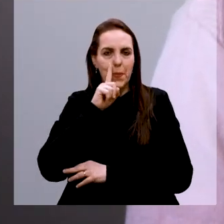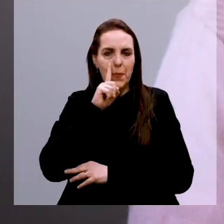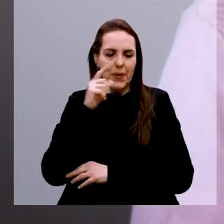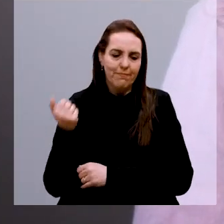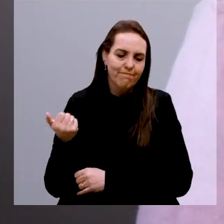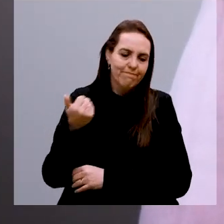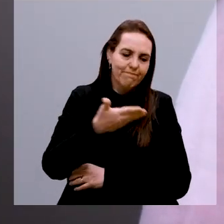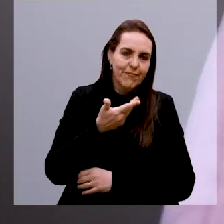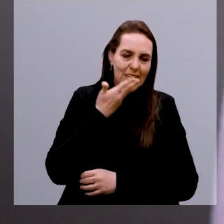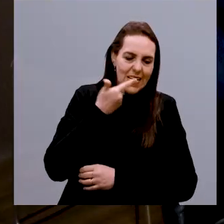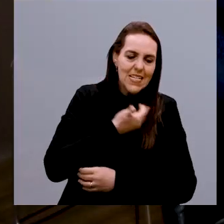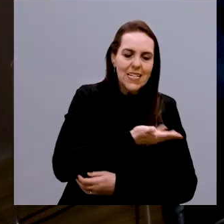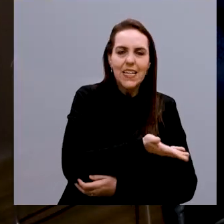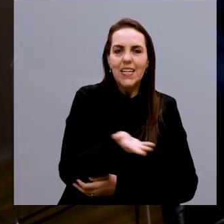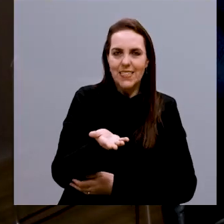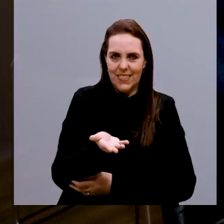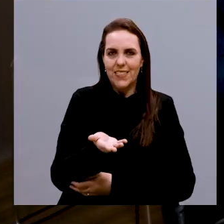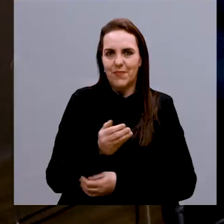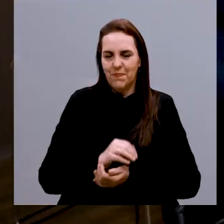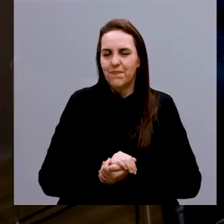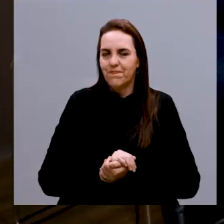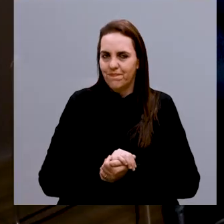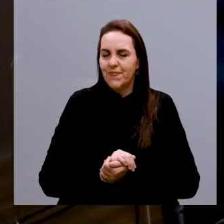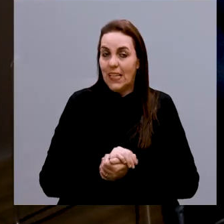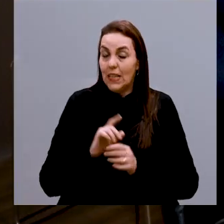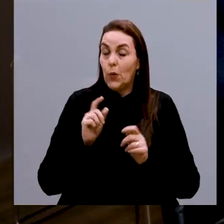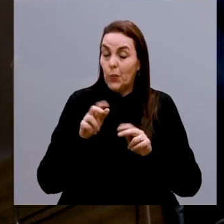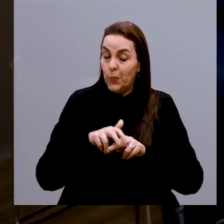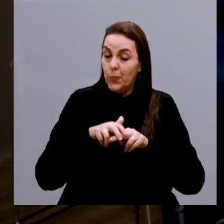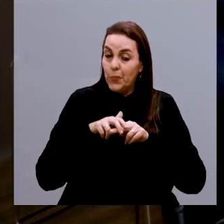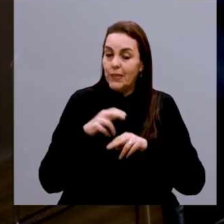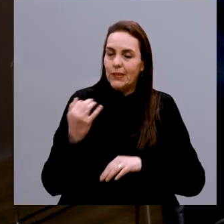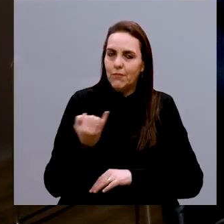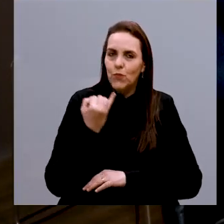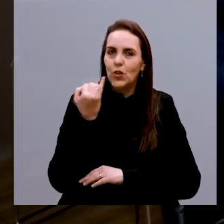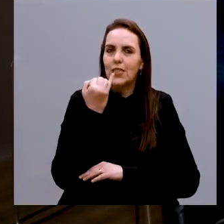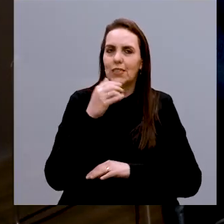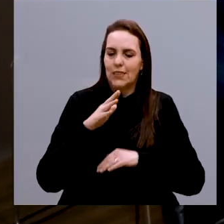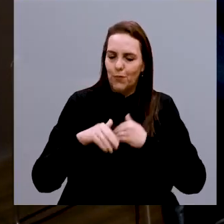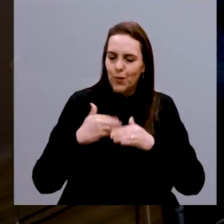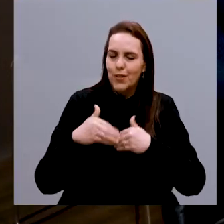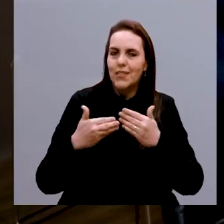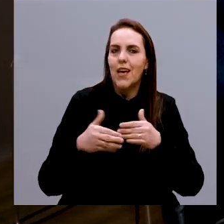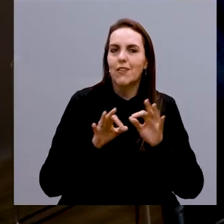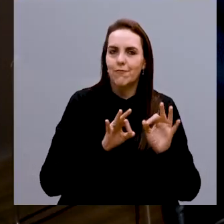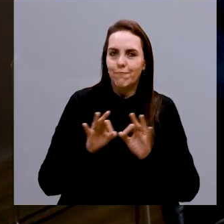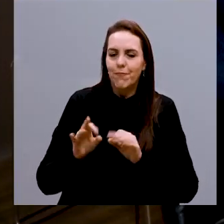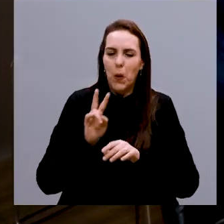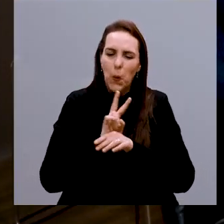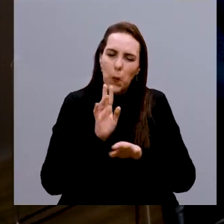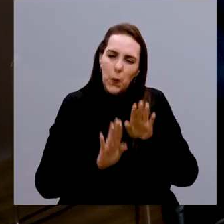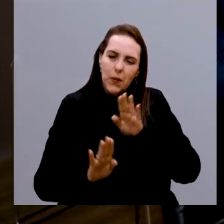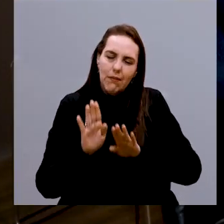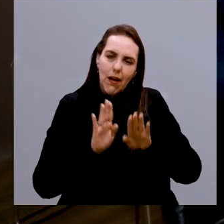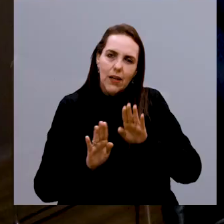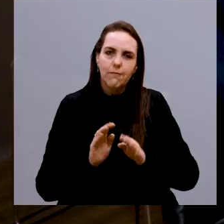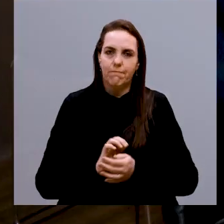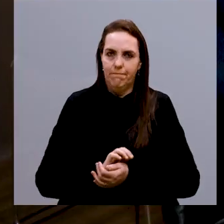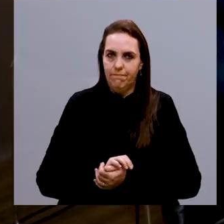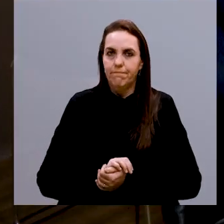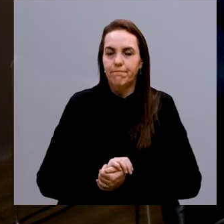outra mãe, né? Que vai ser ofertado para uma outra criança. Então, por isso a importância de todo esse processo, de todo esse